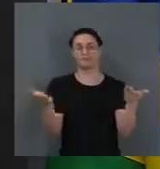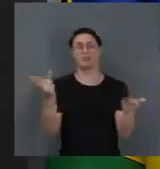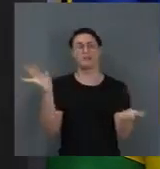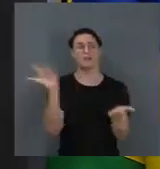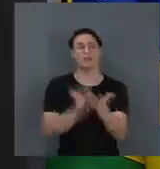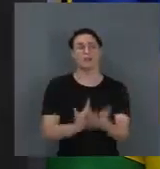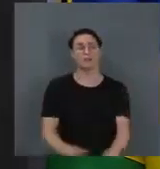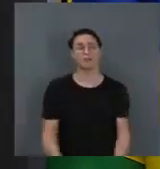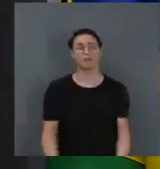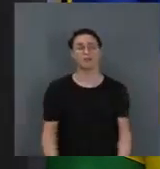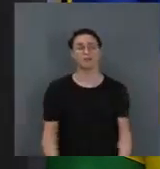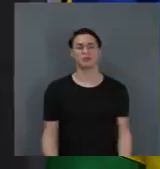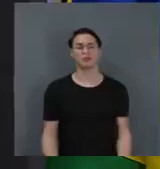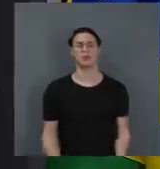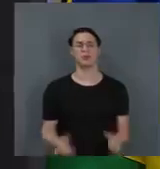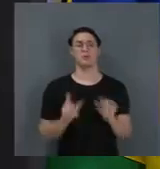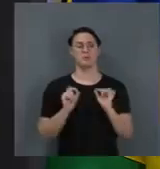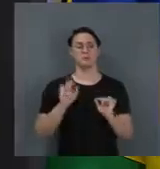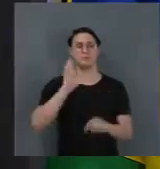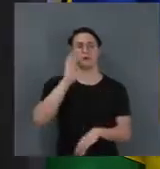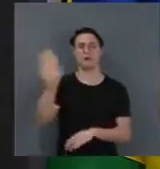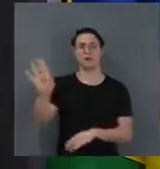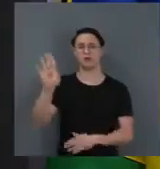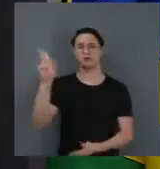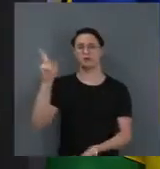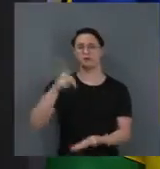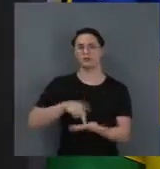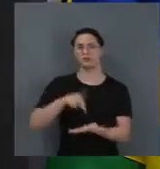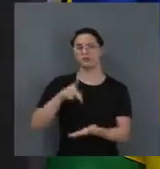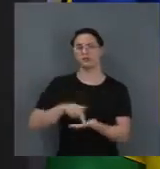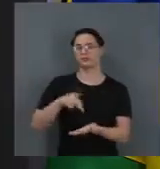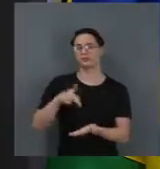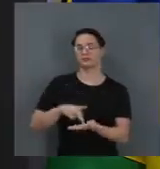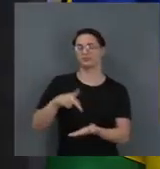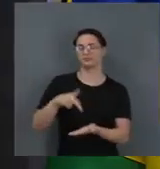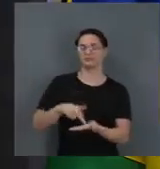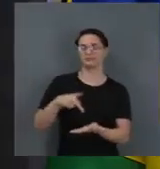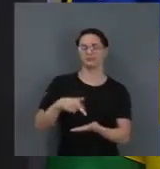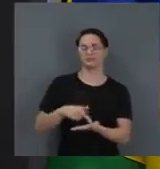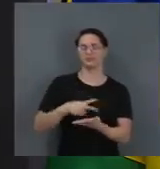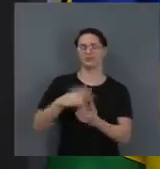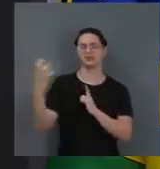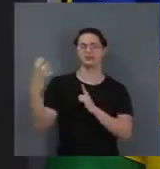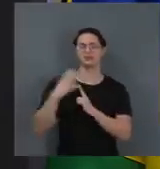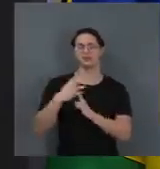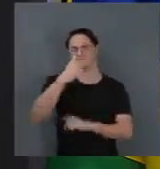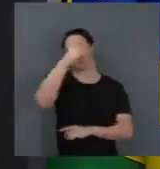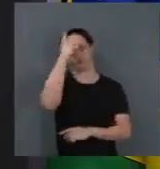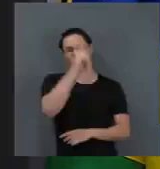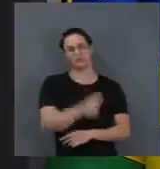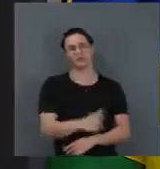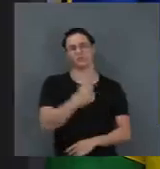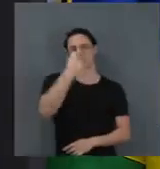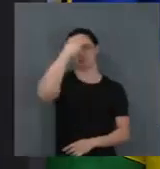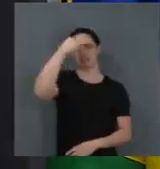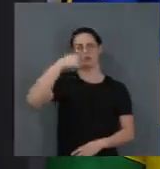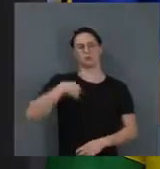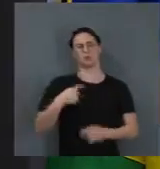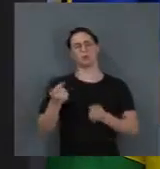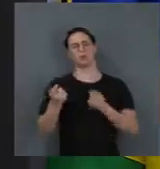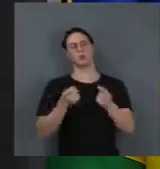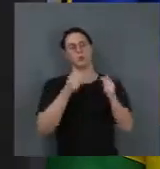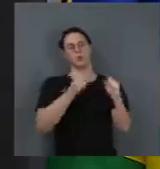verdade. Principalmente a verdade inconveniente, que incomoda muito aqueles que se acham donos do poder,